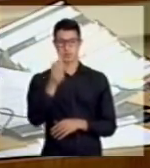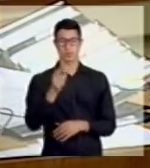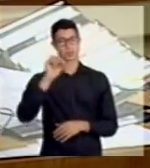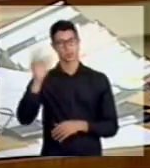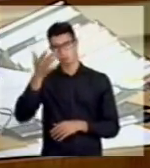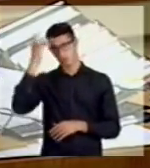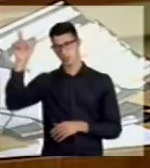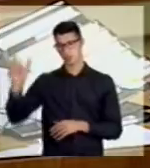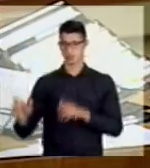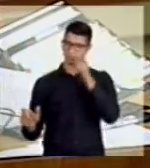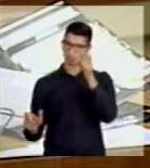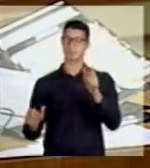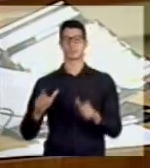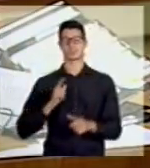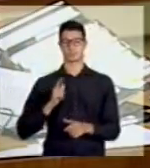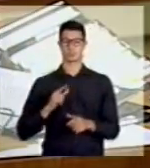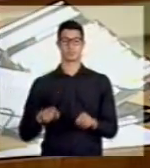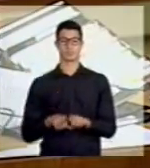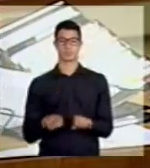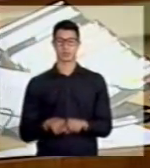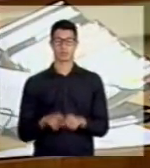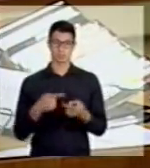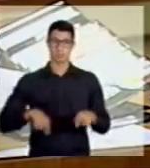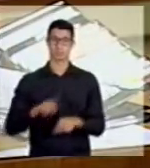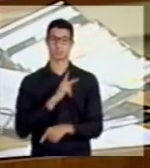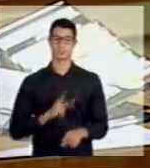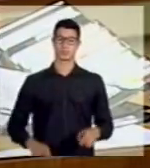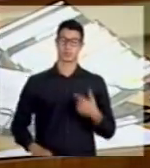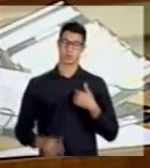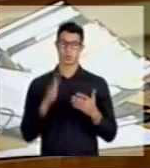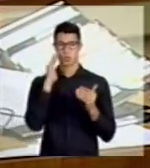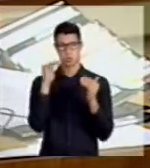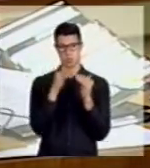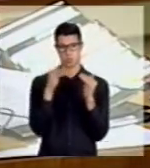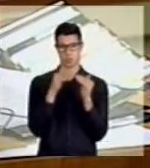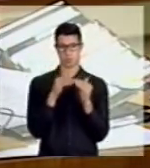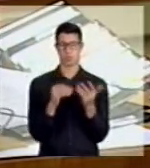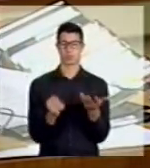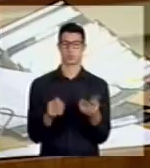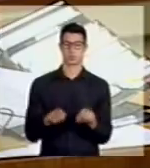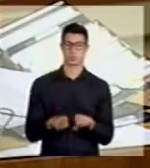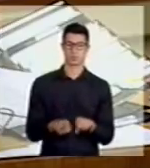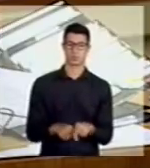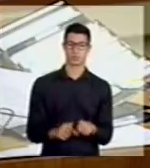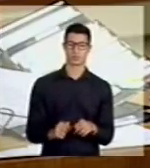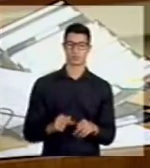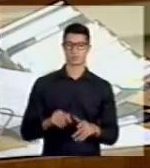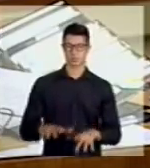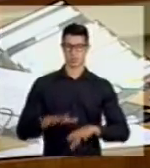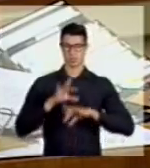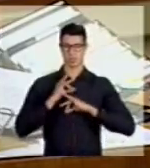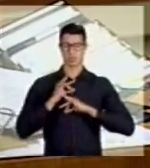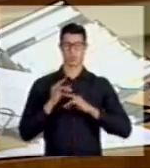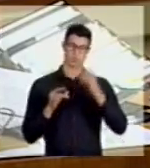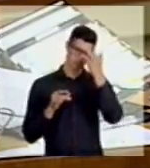a interessada dispuser. Então, em suma, senhor presidente, estou concordando e adotando,